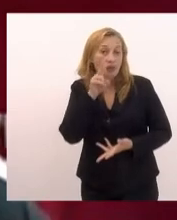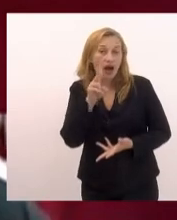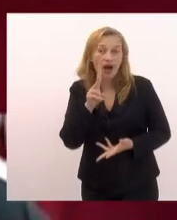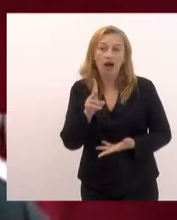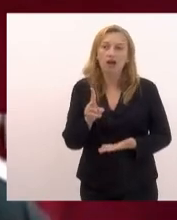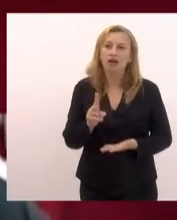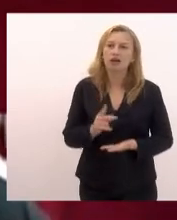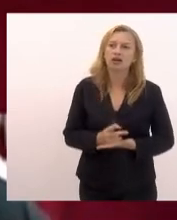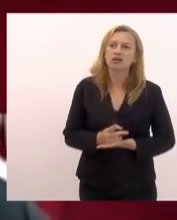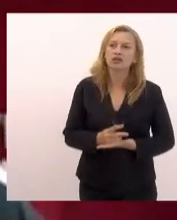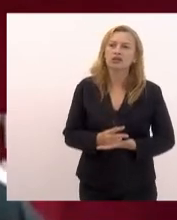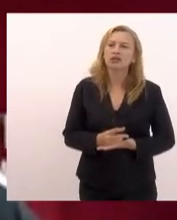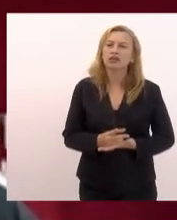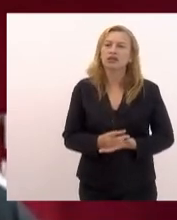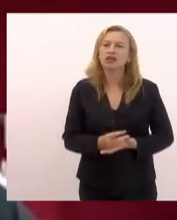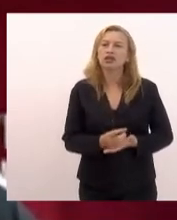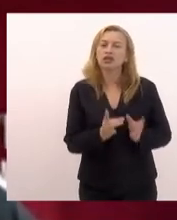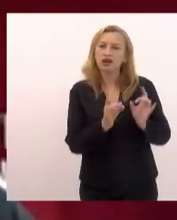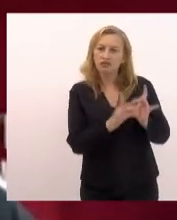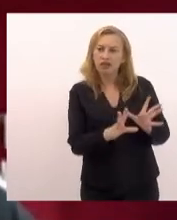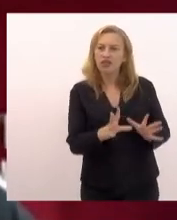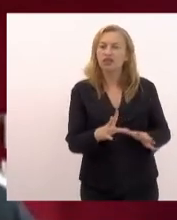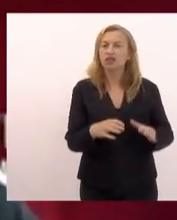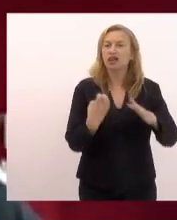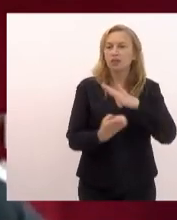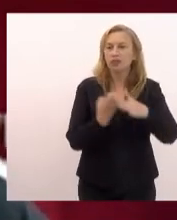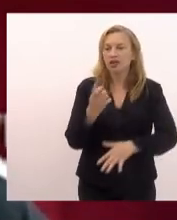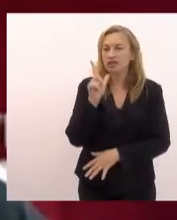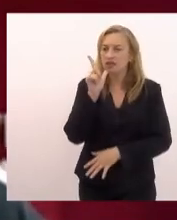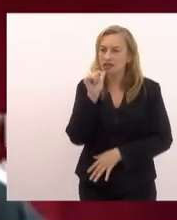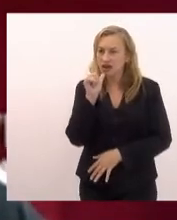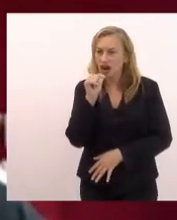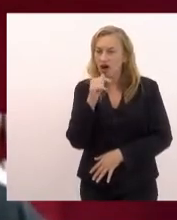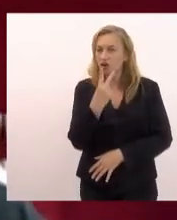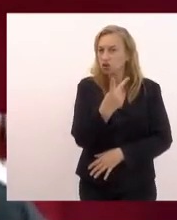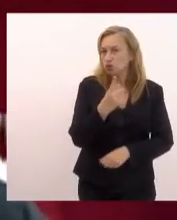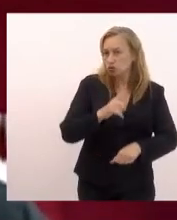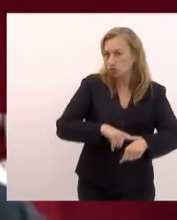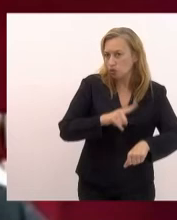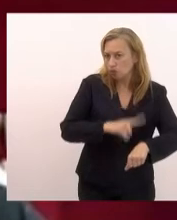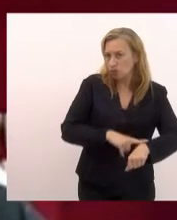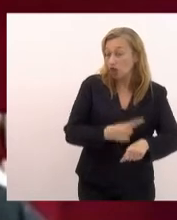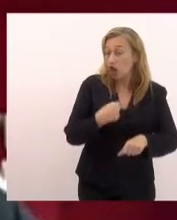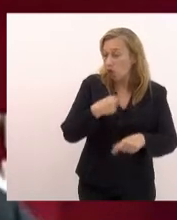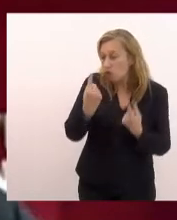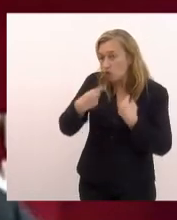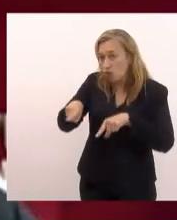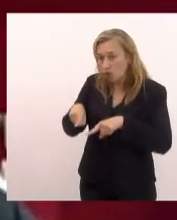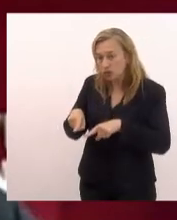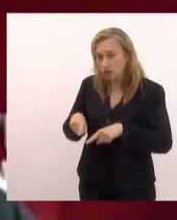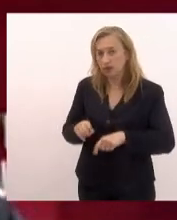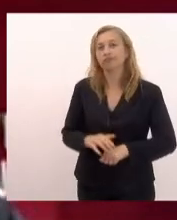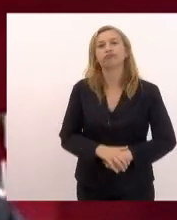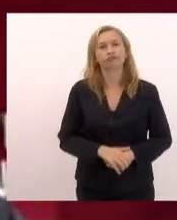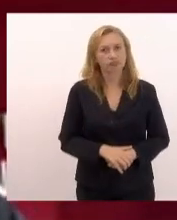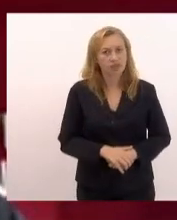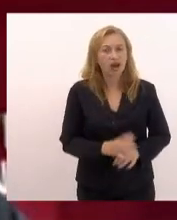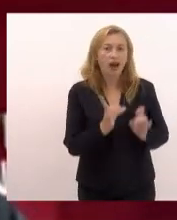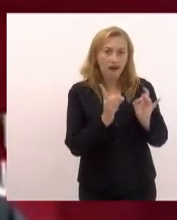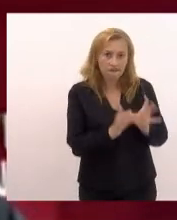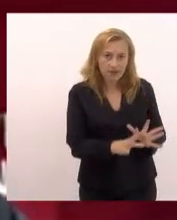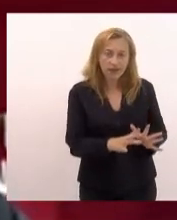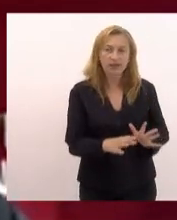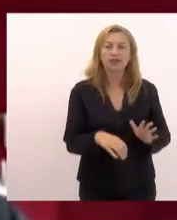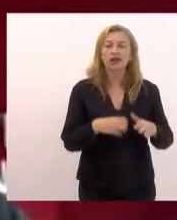apesar da privatização da SEDAI, quero dizer que nos dois momentos me manifestei contra a privatização